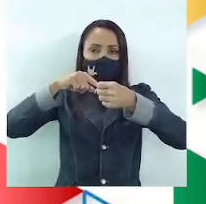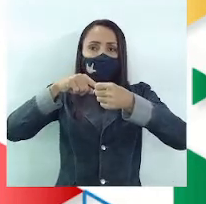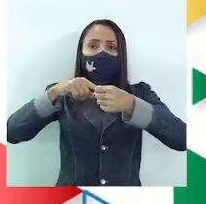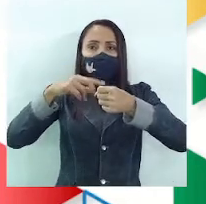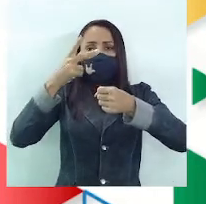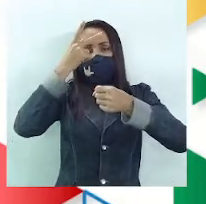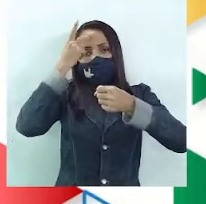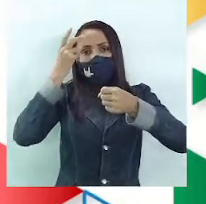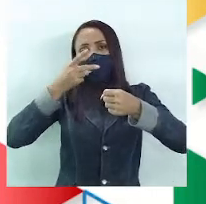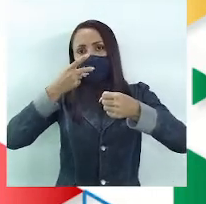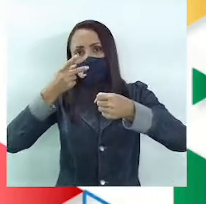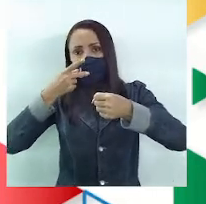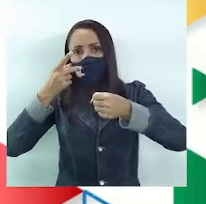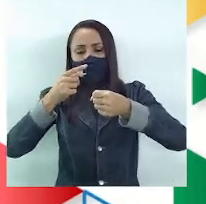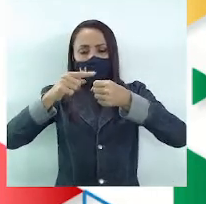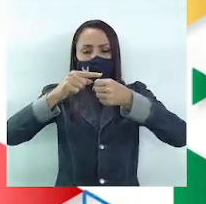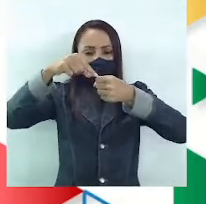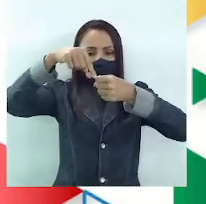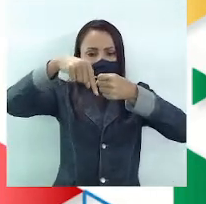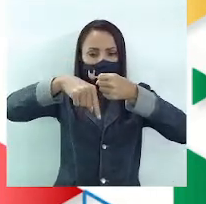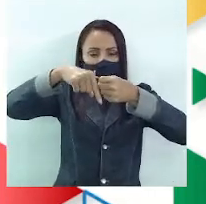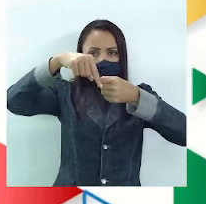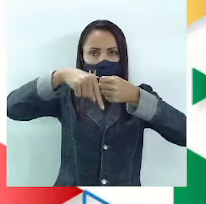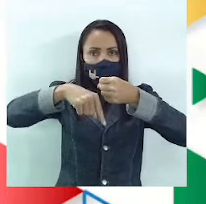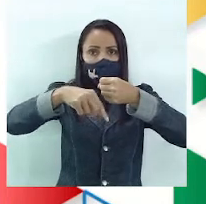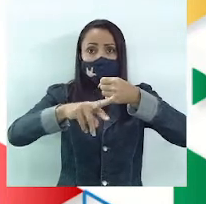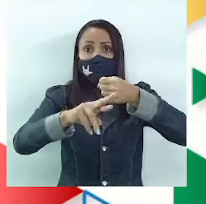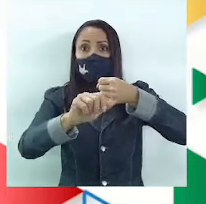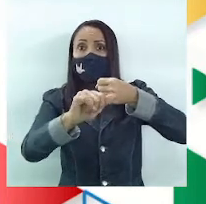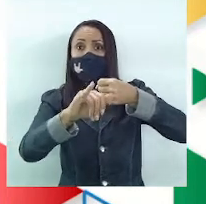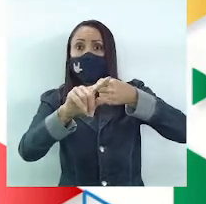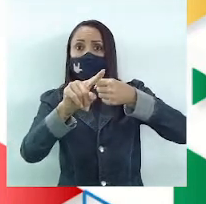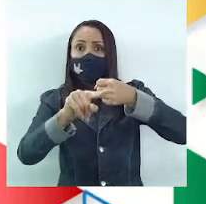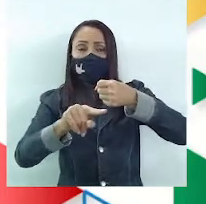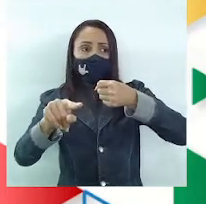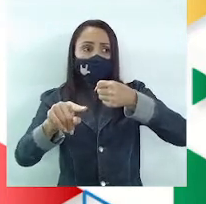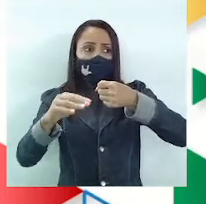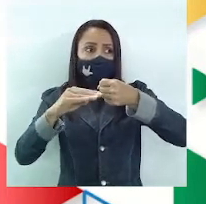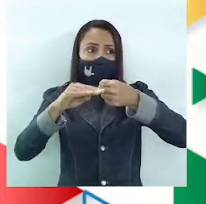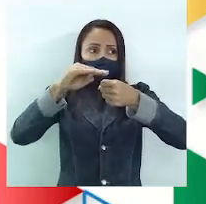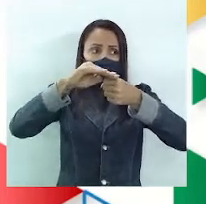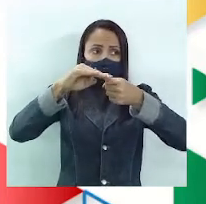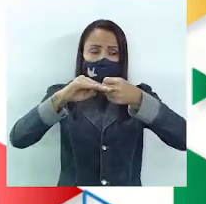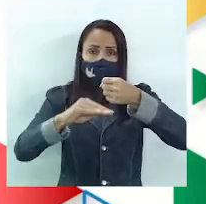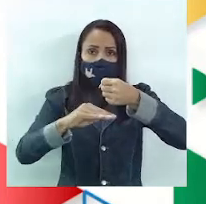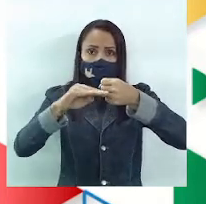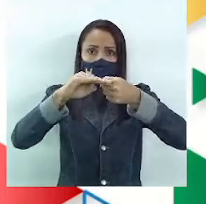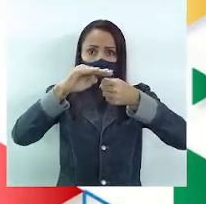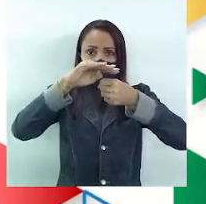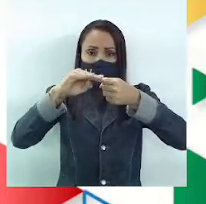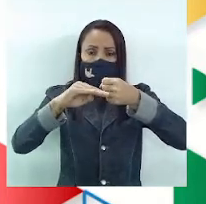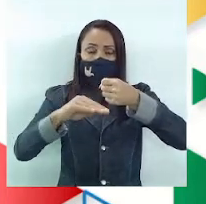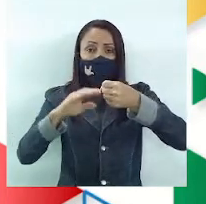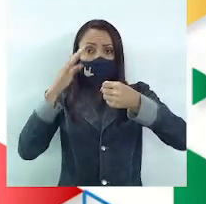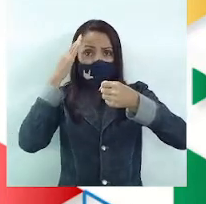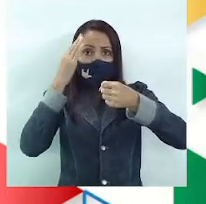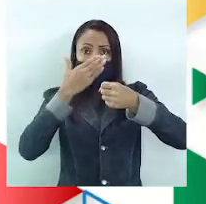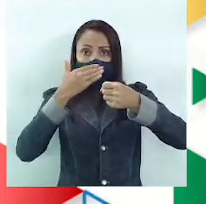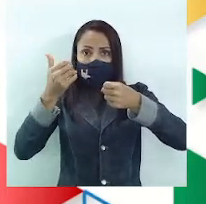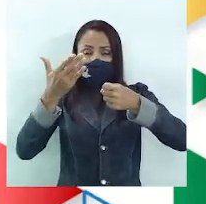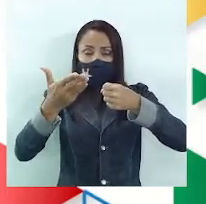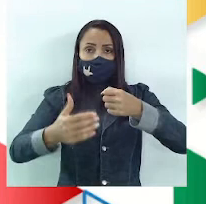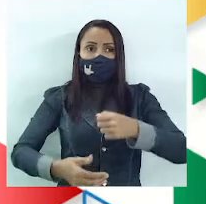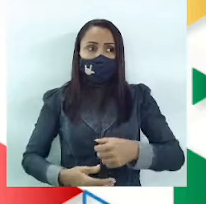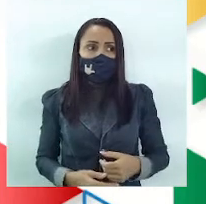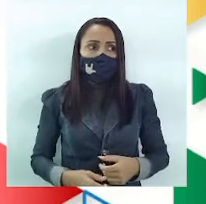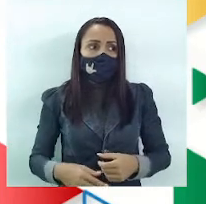que é a coroa do dente e a raiz. O colo é justamente essa divisão entre a coroa e a raiz, para você entender melhor. Temos